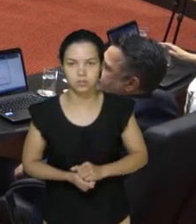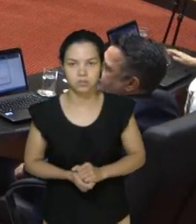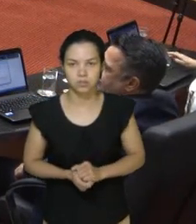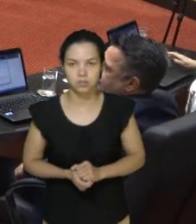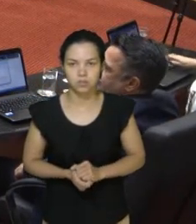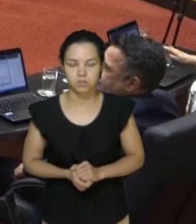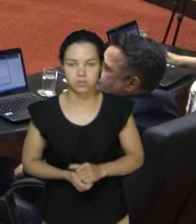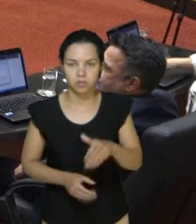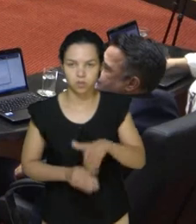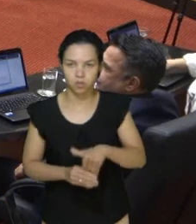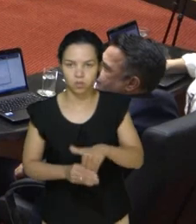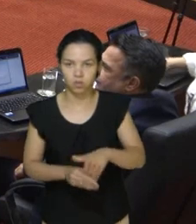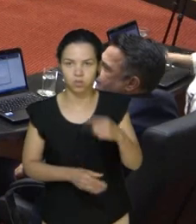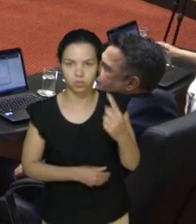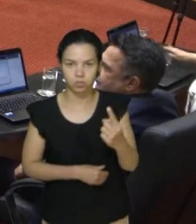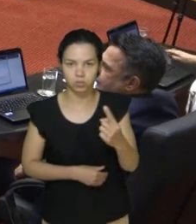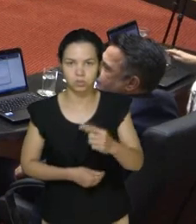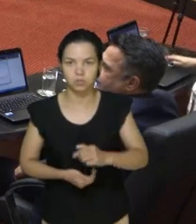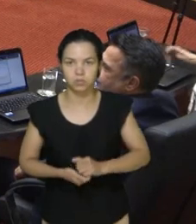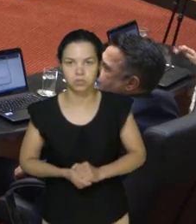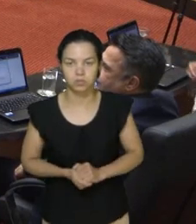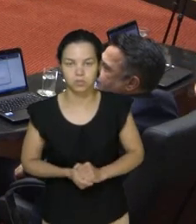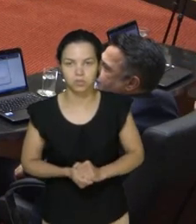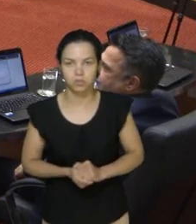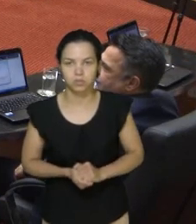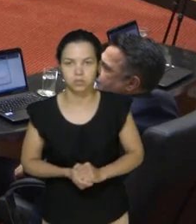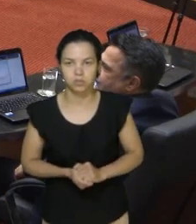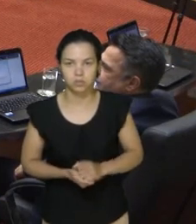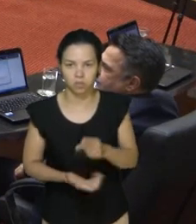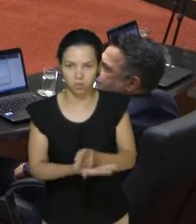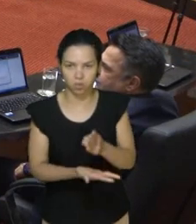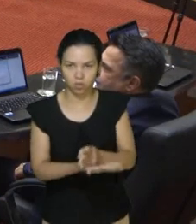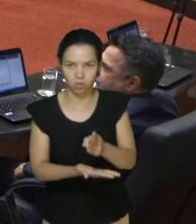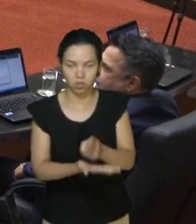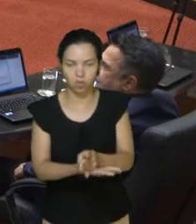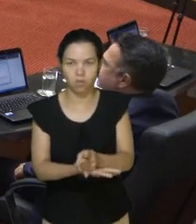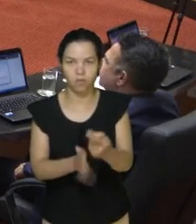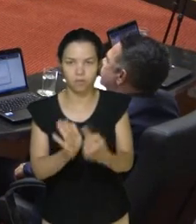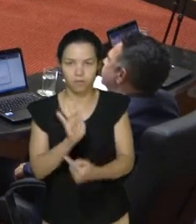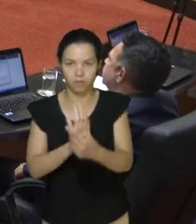Voto 1, manutenção do veto parcial.